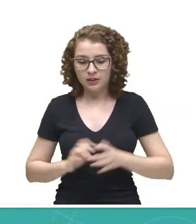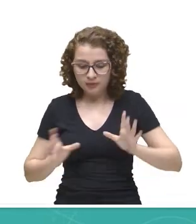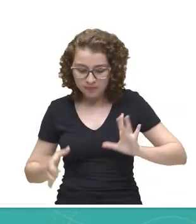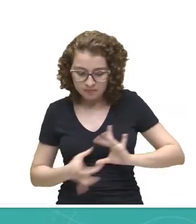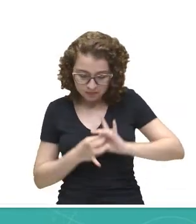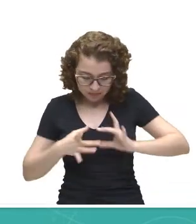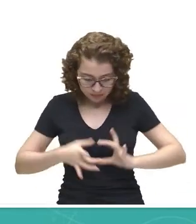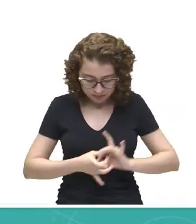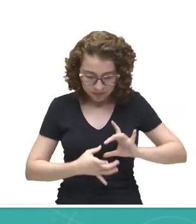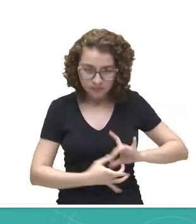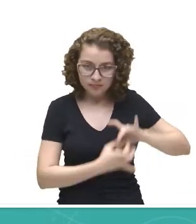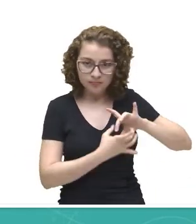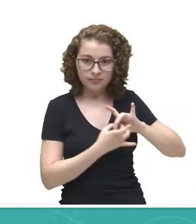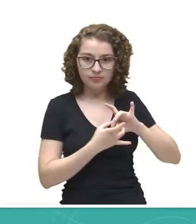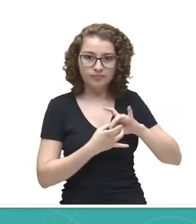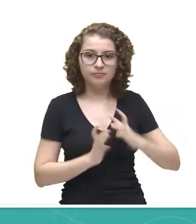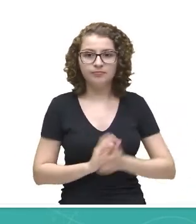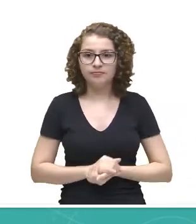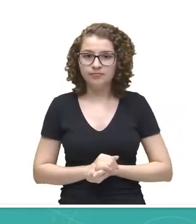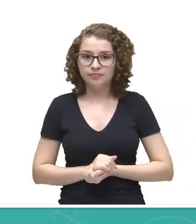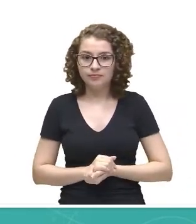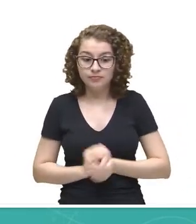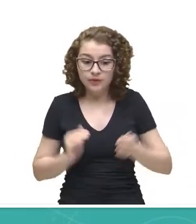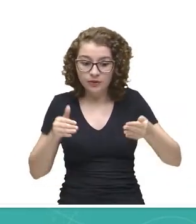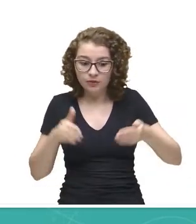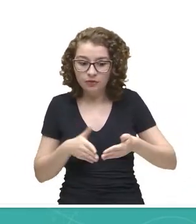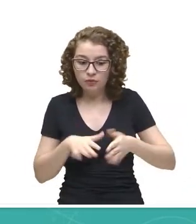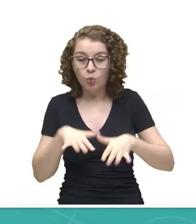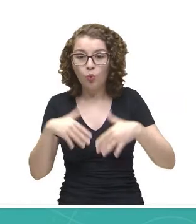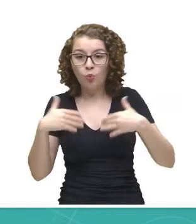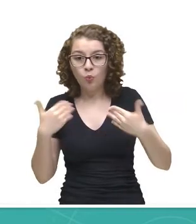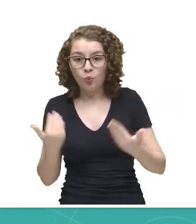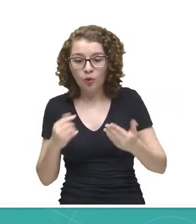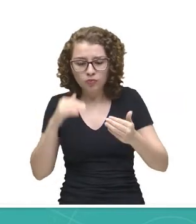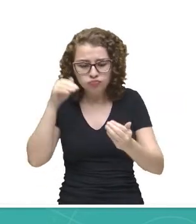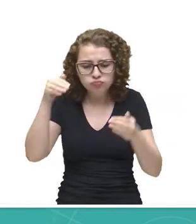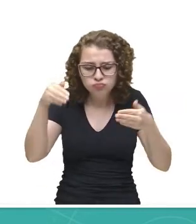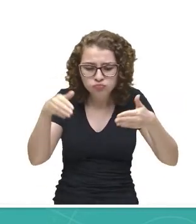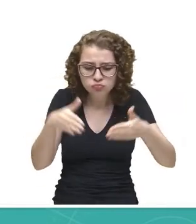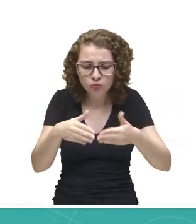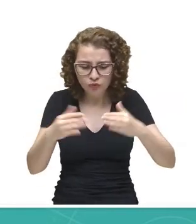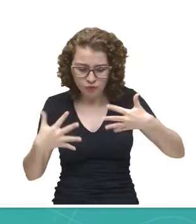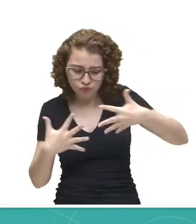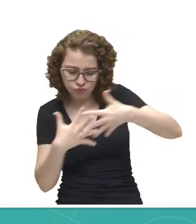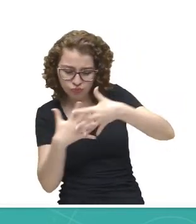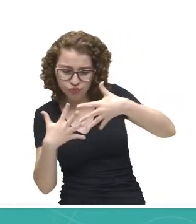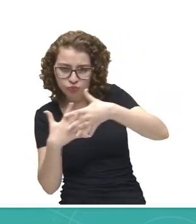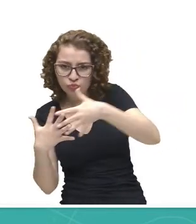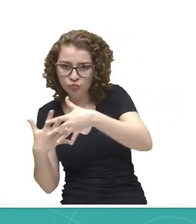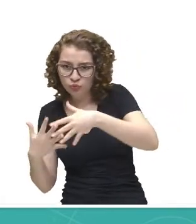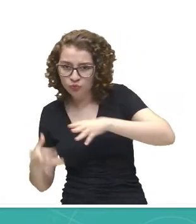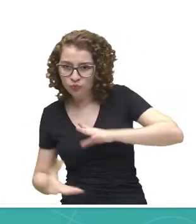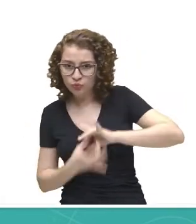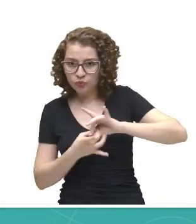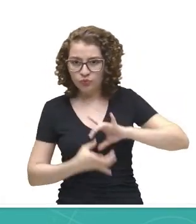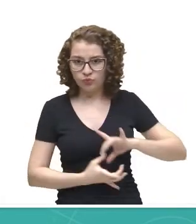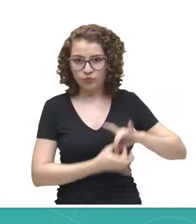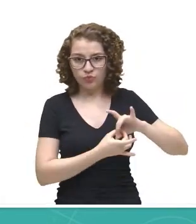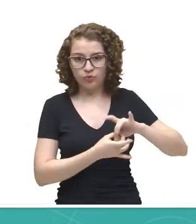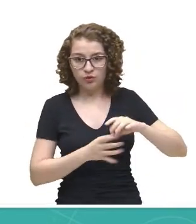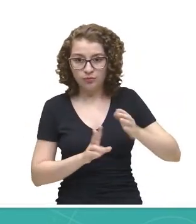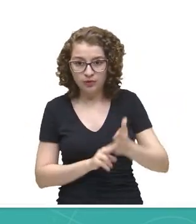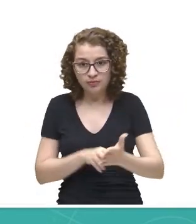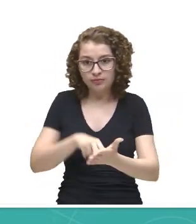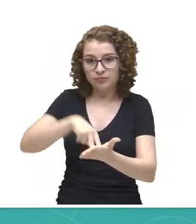vai conectar. Indicando a função do tecido conjuntivo, que é justamente essa, unir e dar suporte